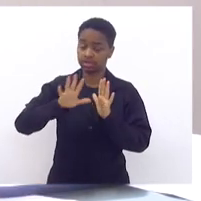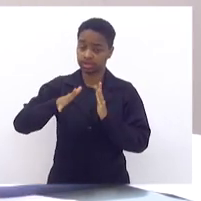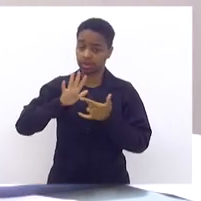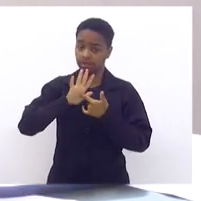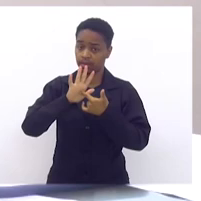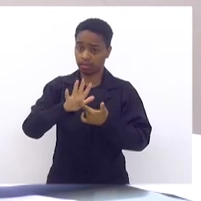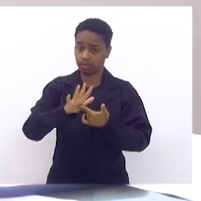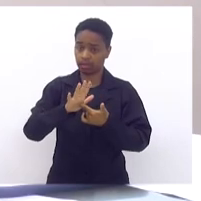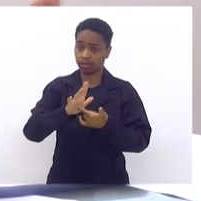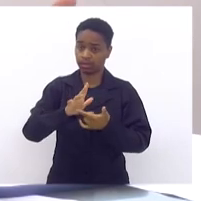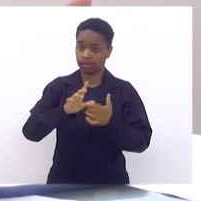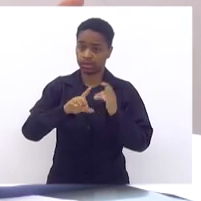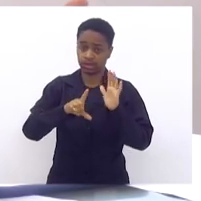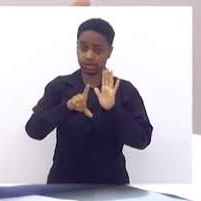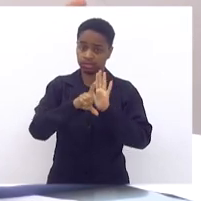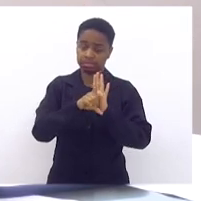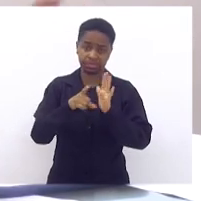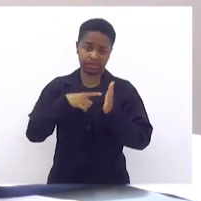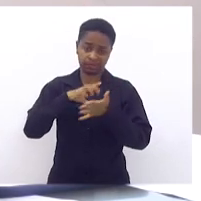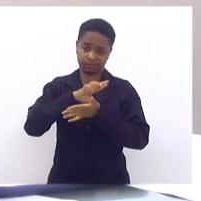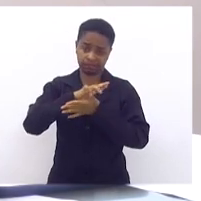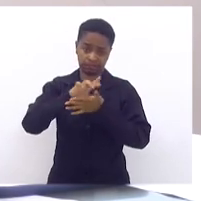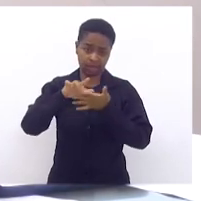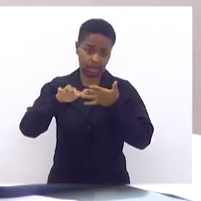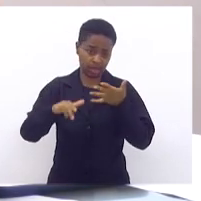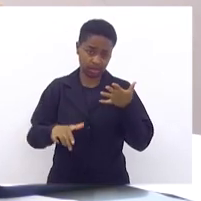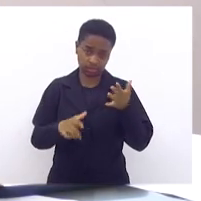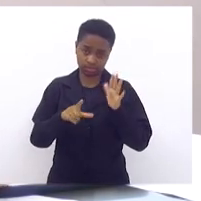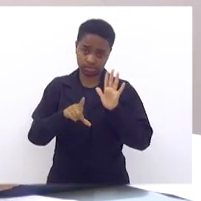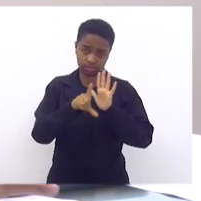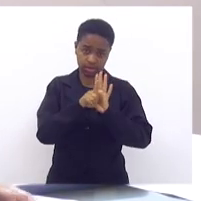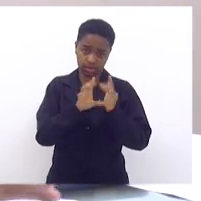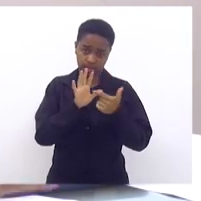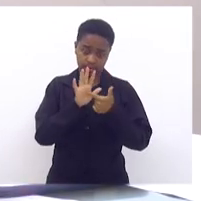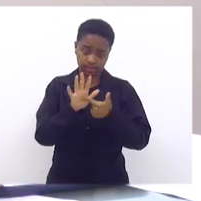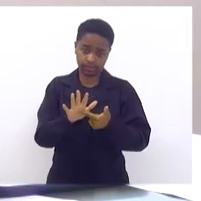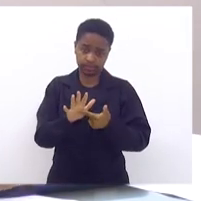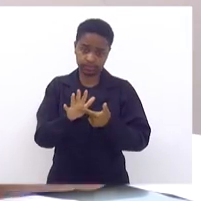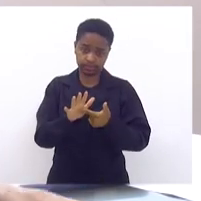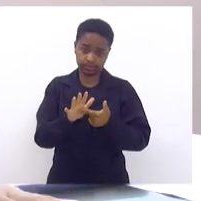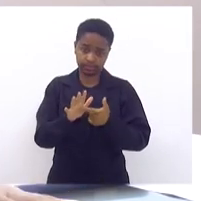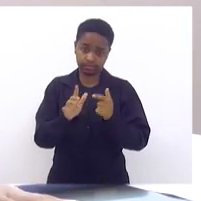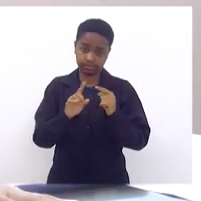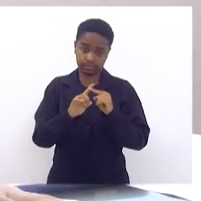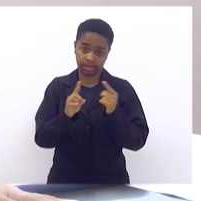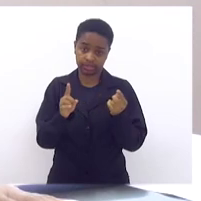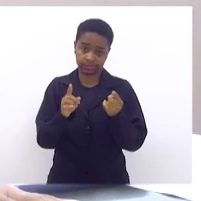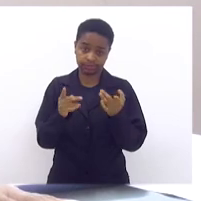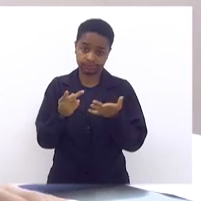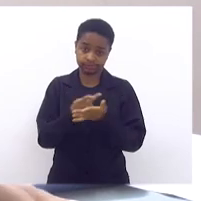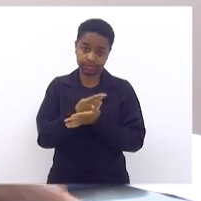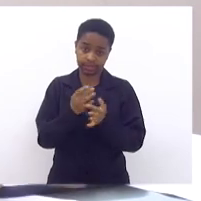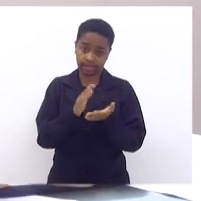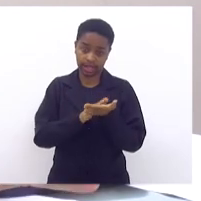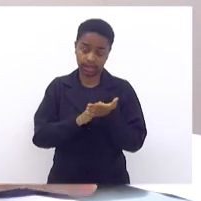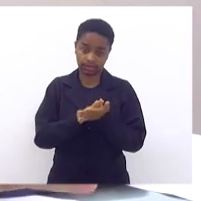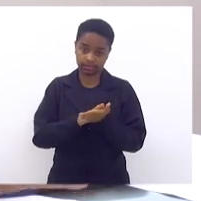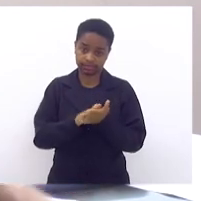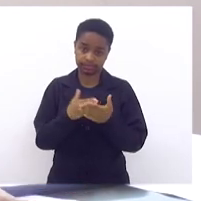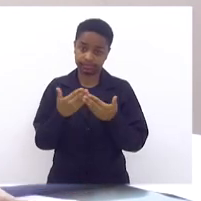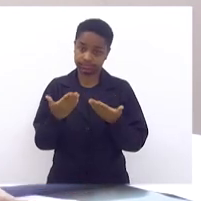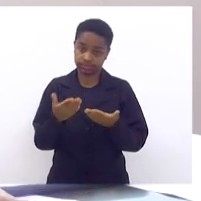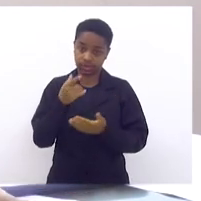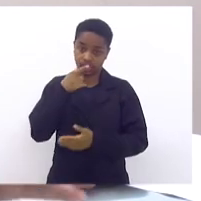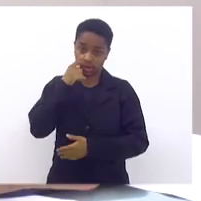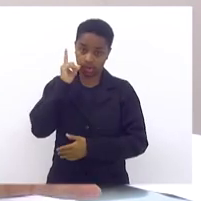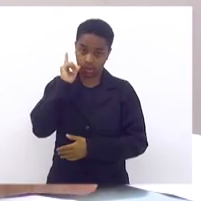Penal, diversos deles. E os crimes foram perpetrados. Esse de